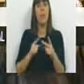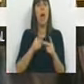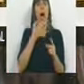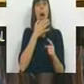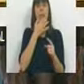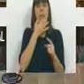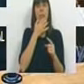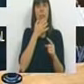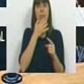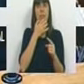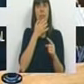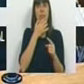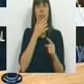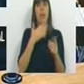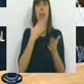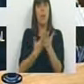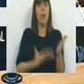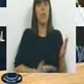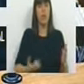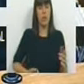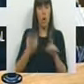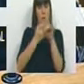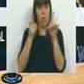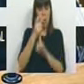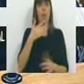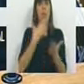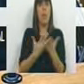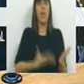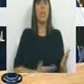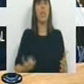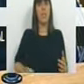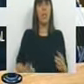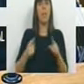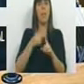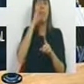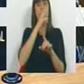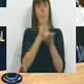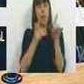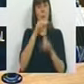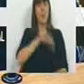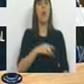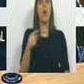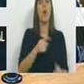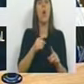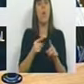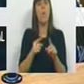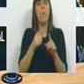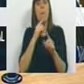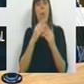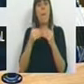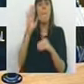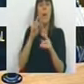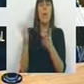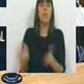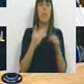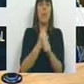desde que... Causam desemprego, o aumento do salário mínimo causa desemprego se o aumento do salário mínimo não puser acima